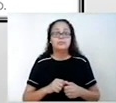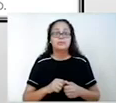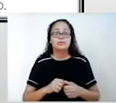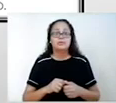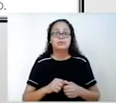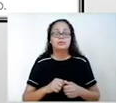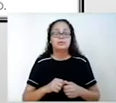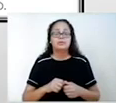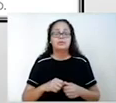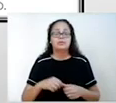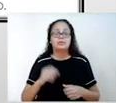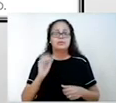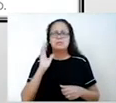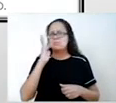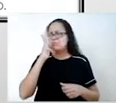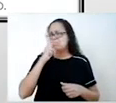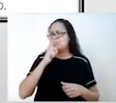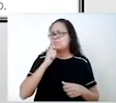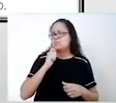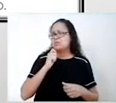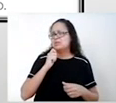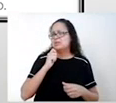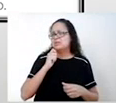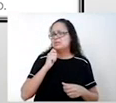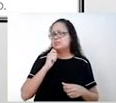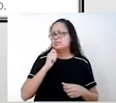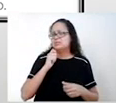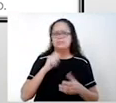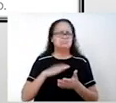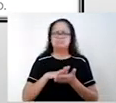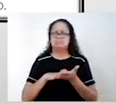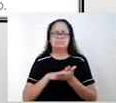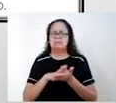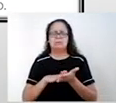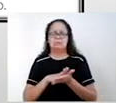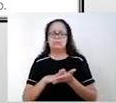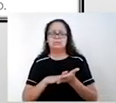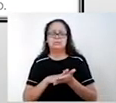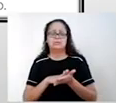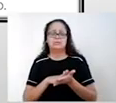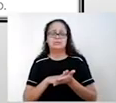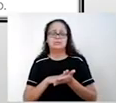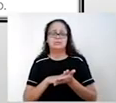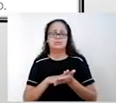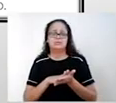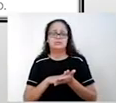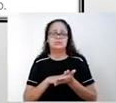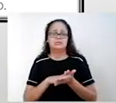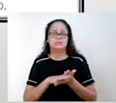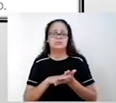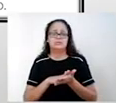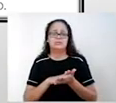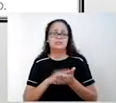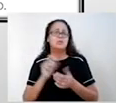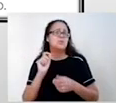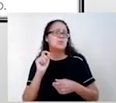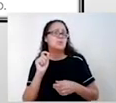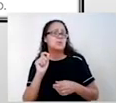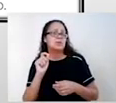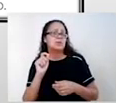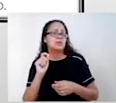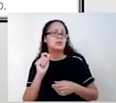feios demais ou muito bonitos, especialmente interessantes, nada disso, não. O extraordinário,